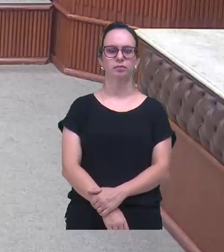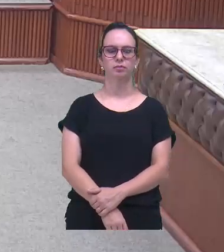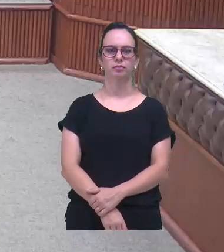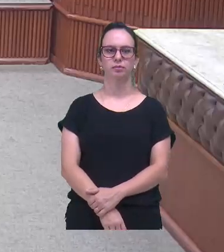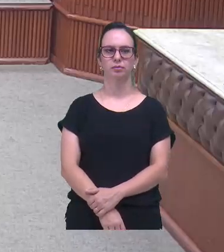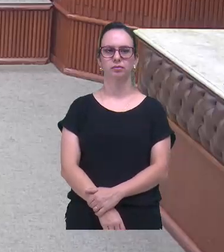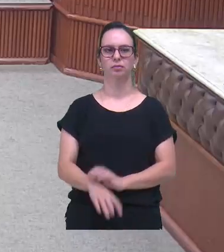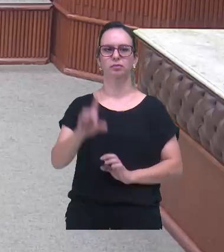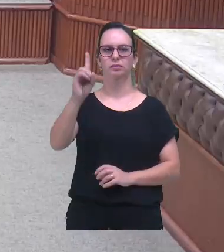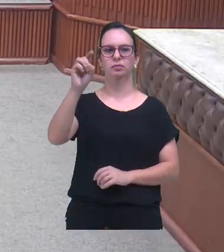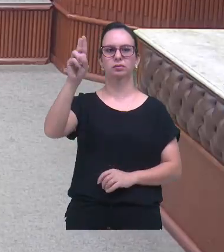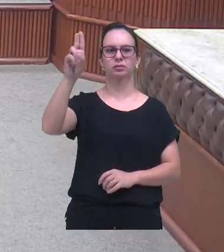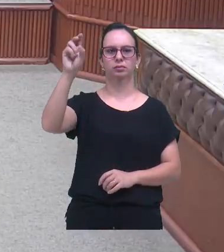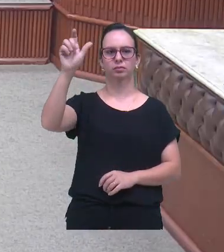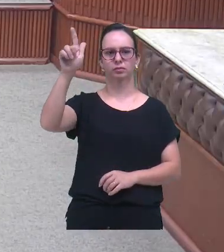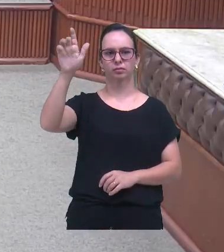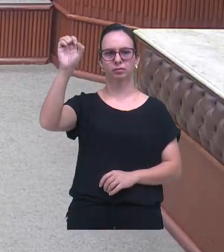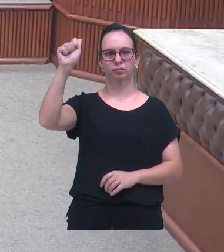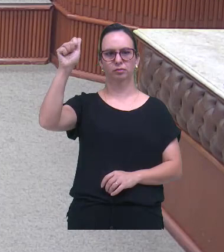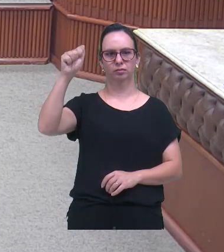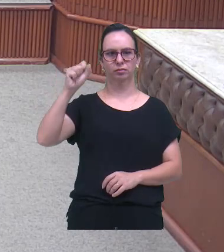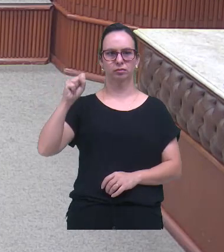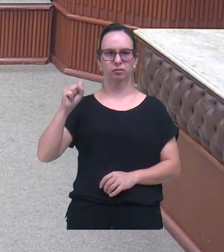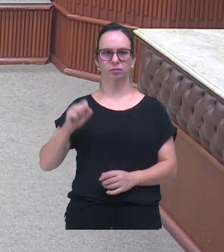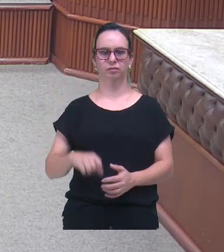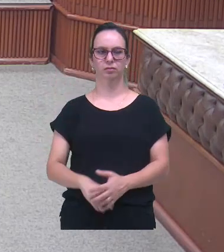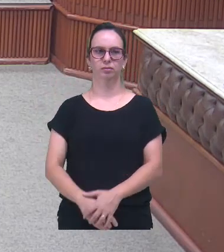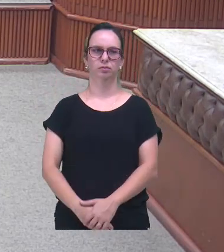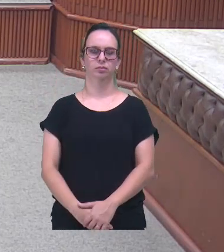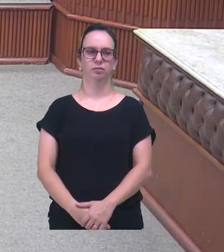Vereador Douglas Henrique de Azevedo Terra, por favor.